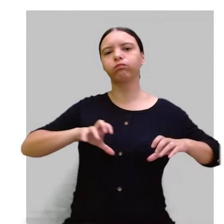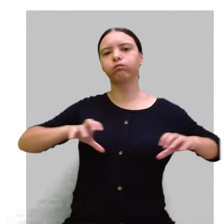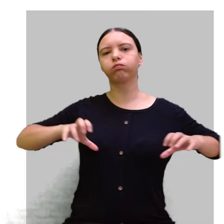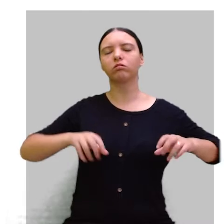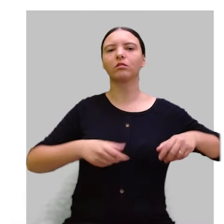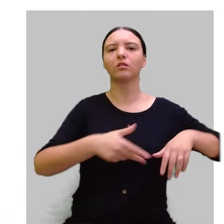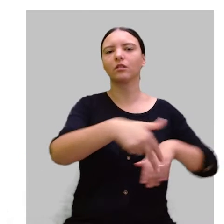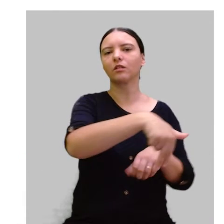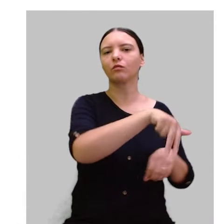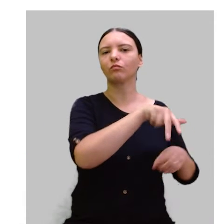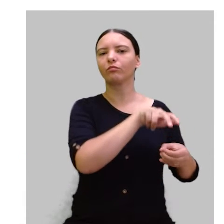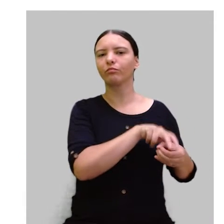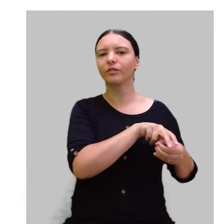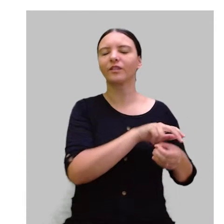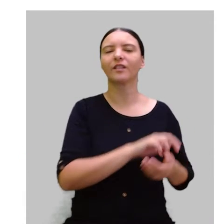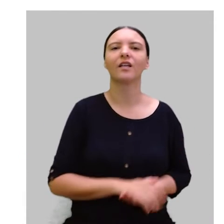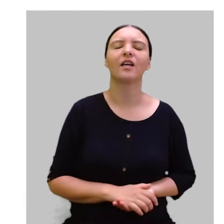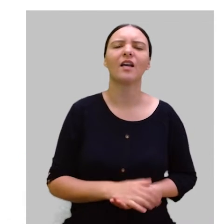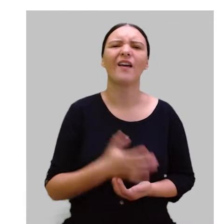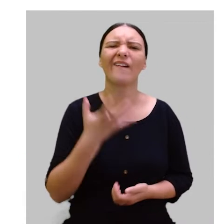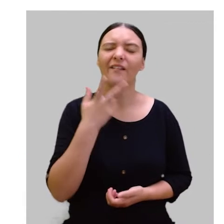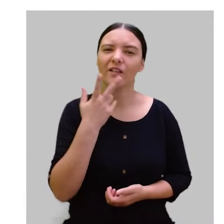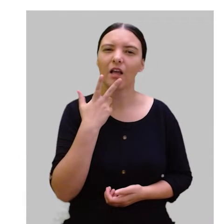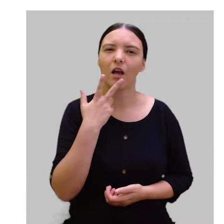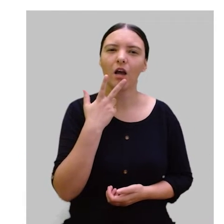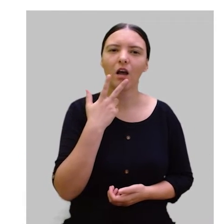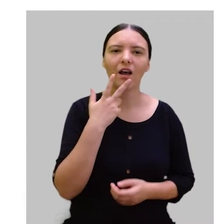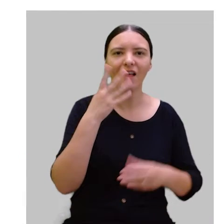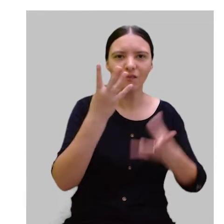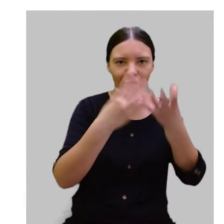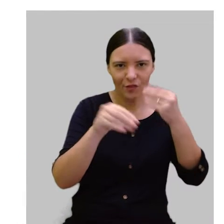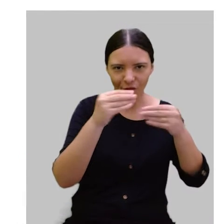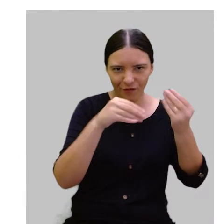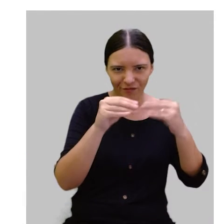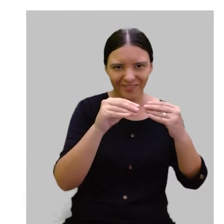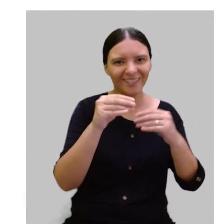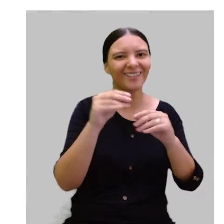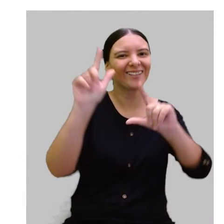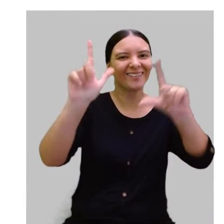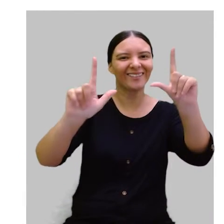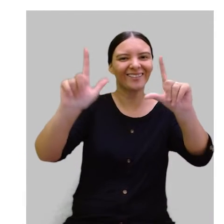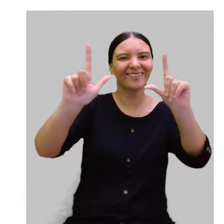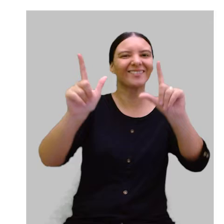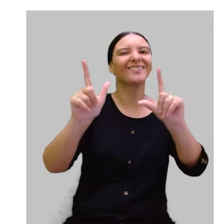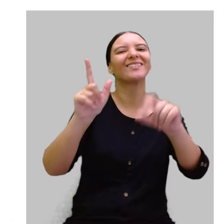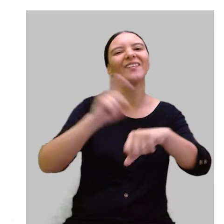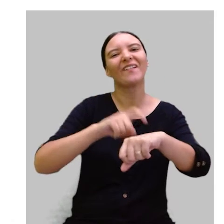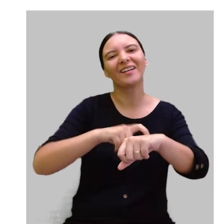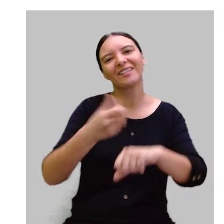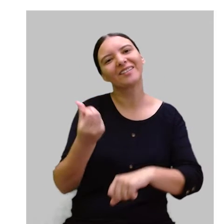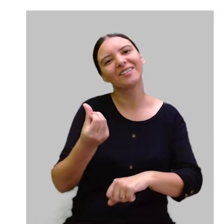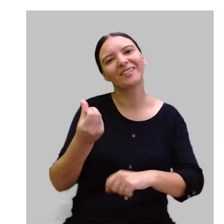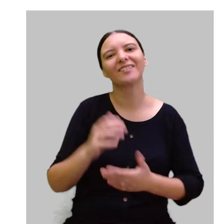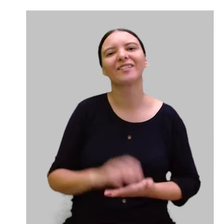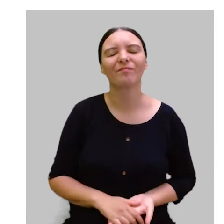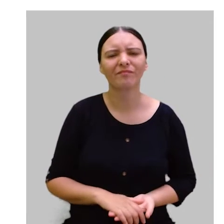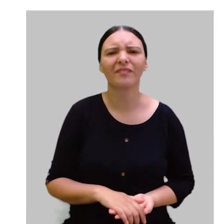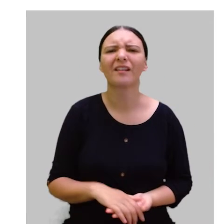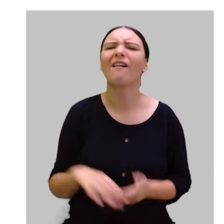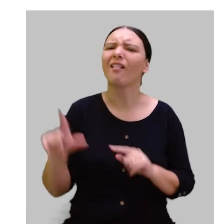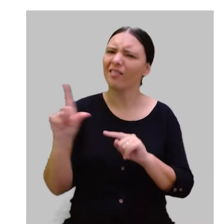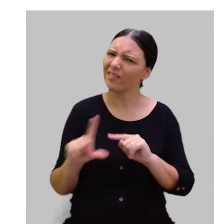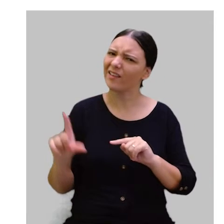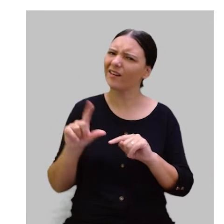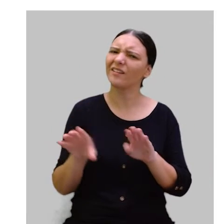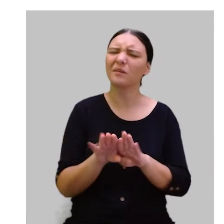queria falar outra coisa, mas não dá. Ela foi ver uma novela das 6, né? Que é uma coisa literária, no fim das contas, né? Ou ela